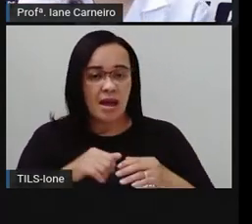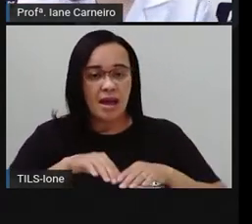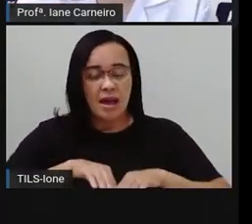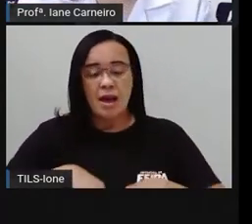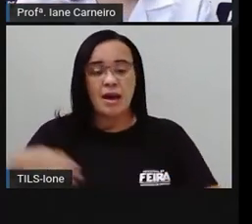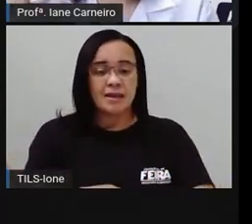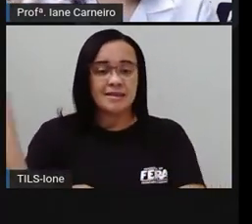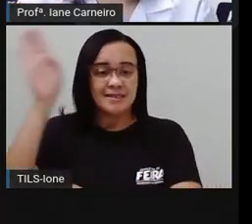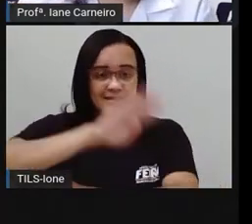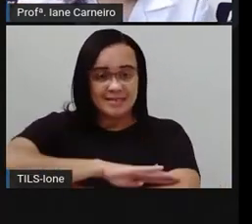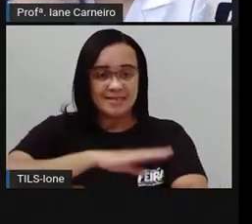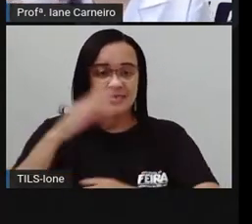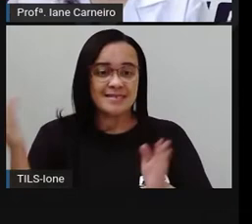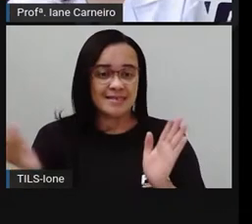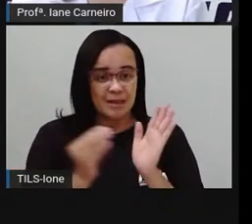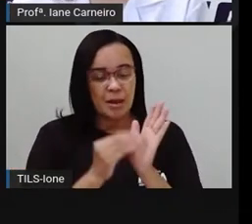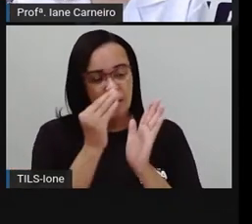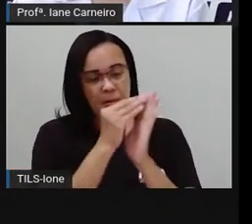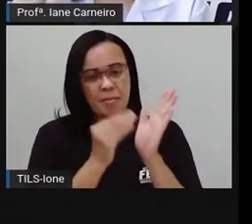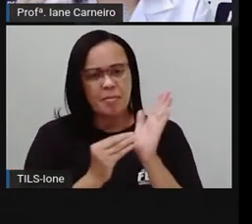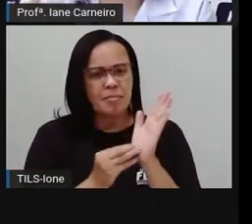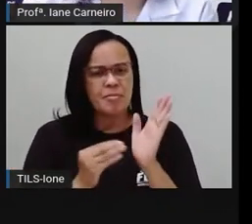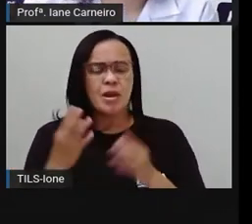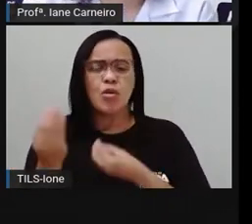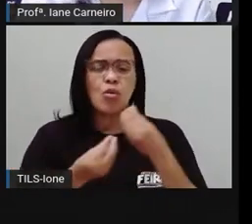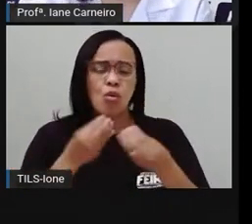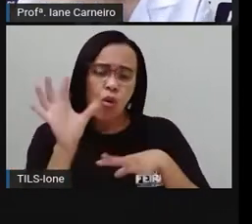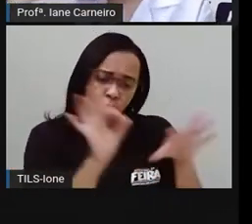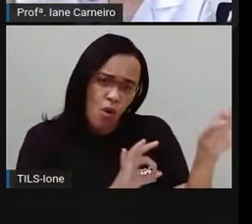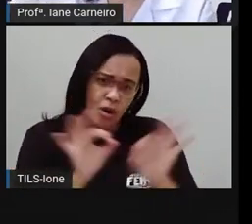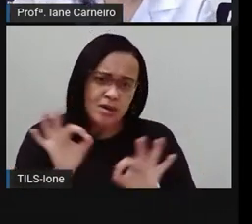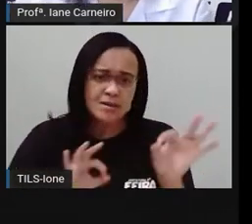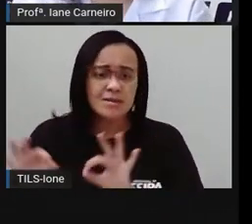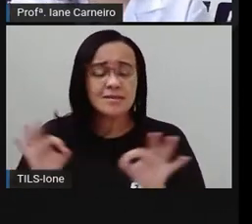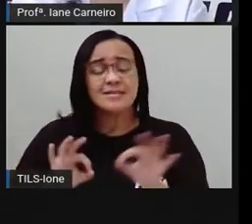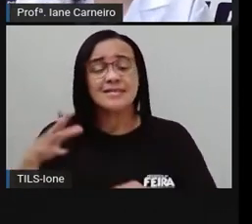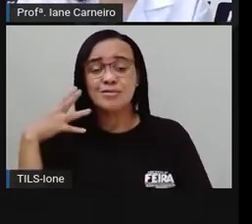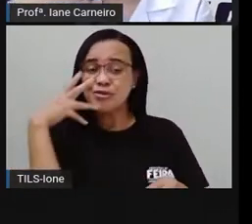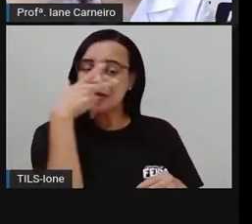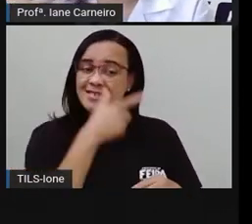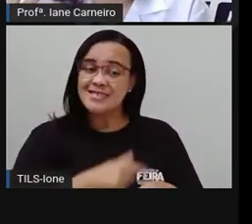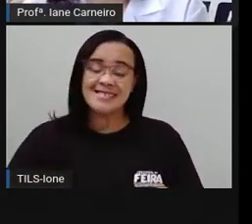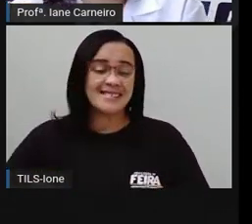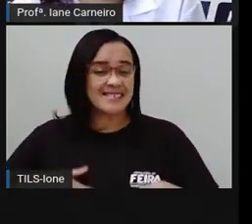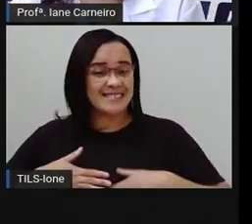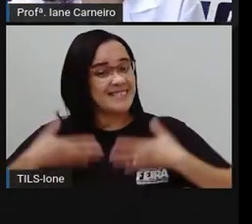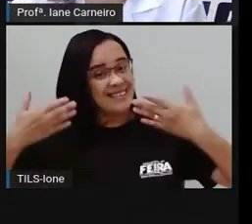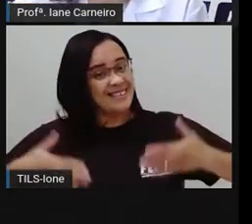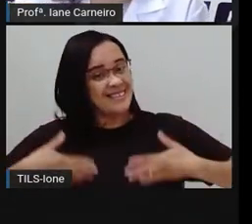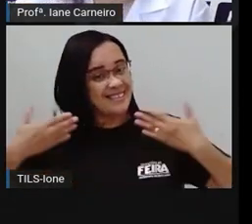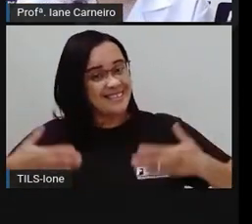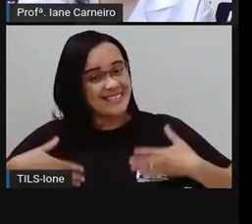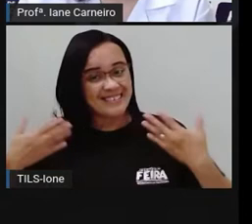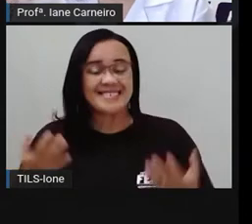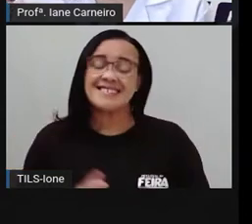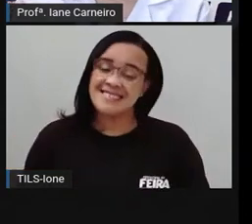janela. Então, são decorações, né, que a gente coloca na nossa casa para dar uma alegria, para ficar mais confortável, né? Então, a casa, quando